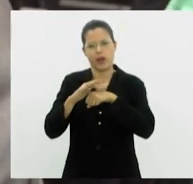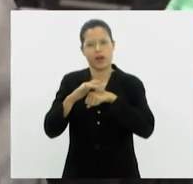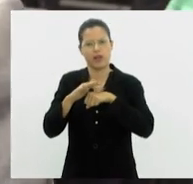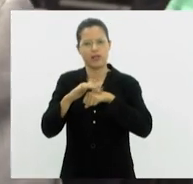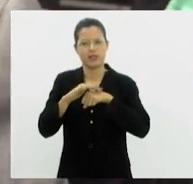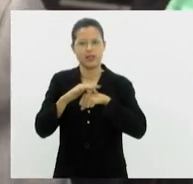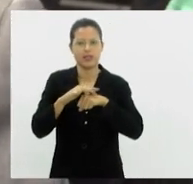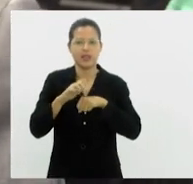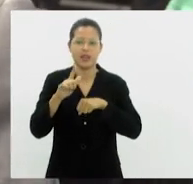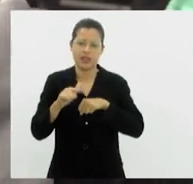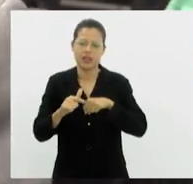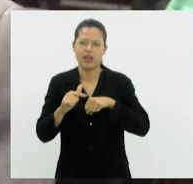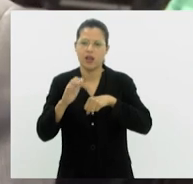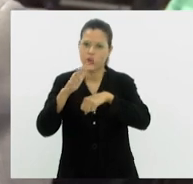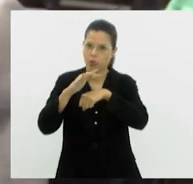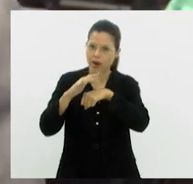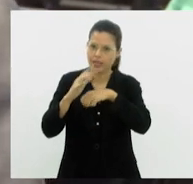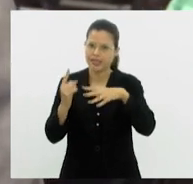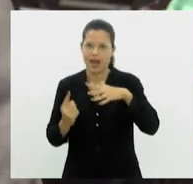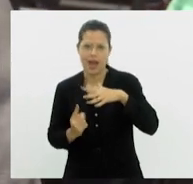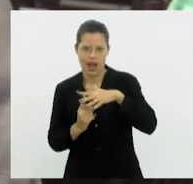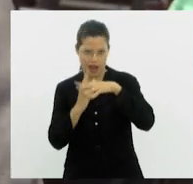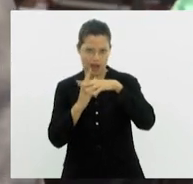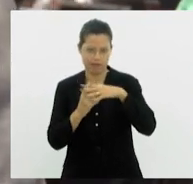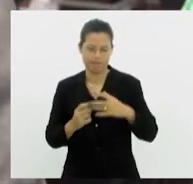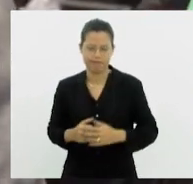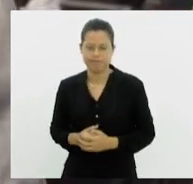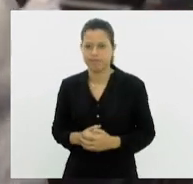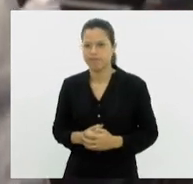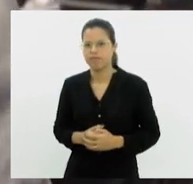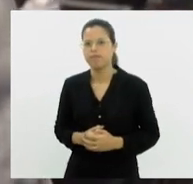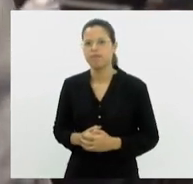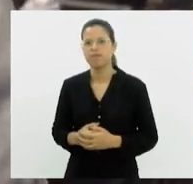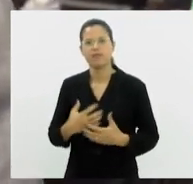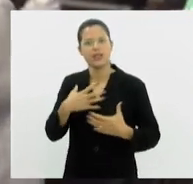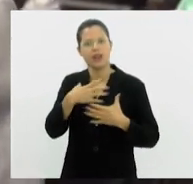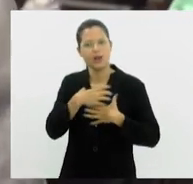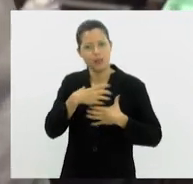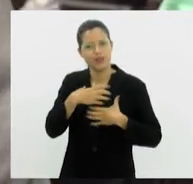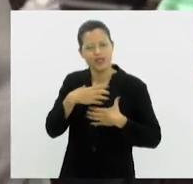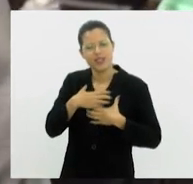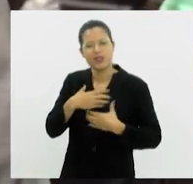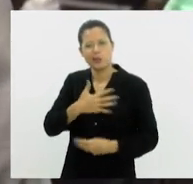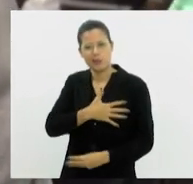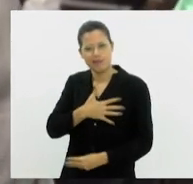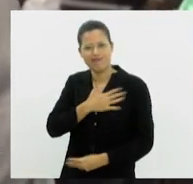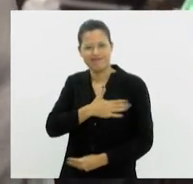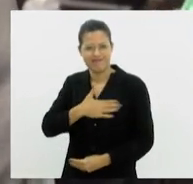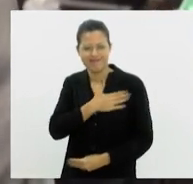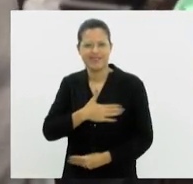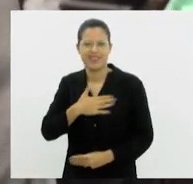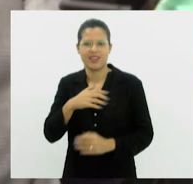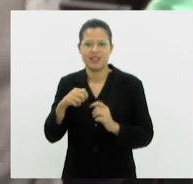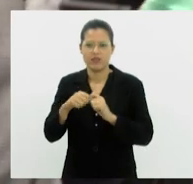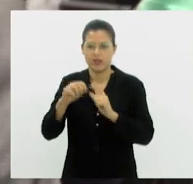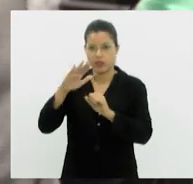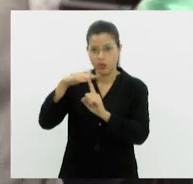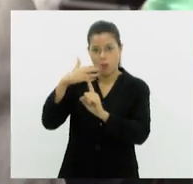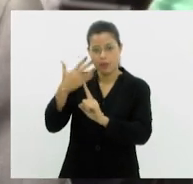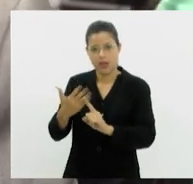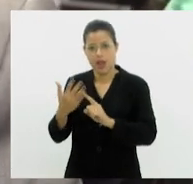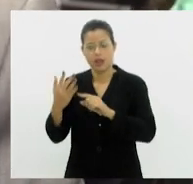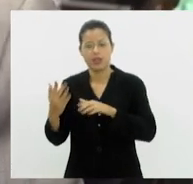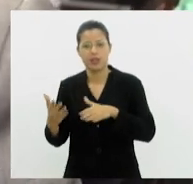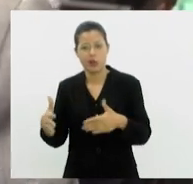são classificadas como raras. E eu me sinto prazeroso em fazer essa homenagem para a inclusão